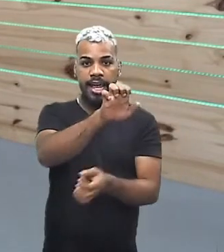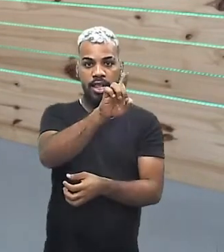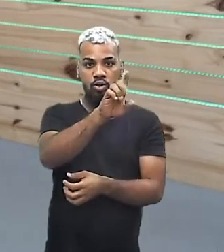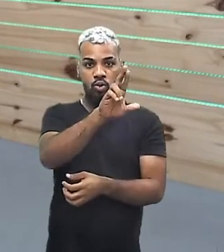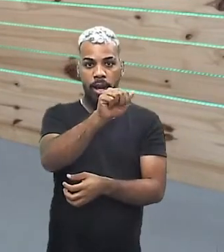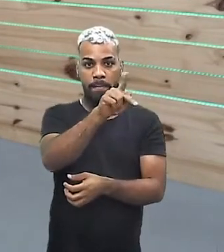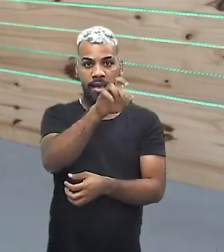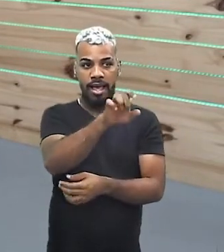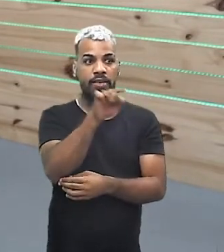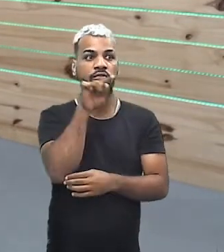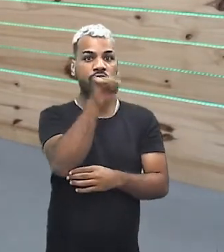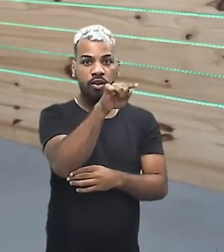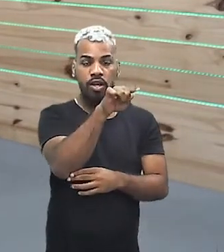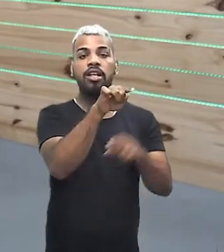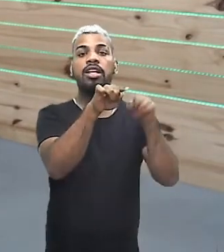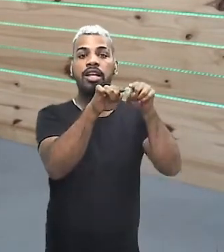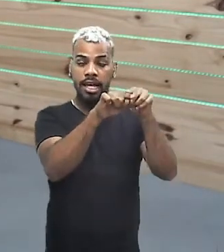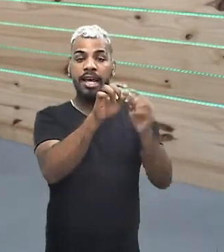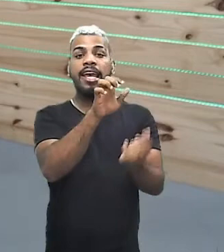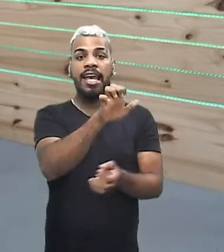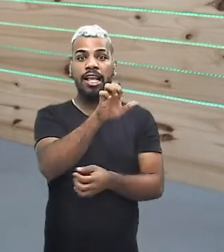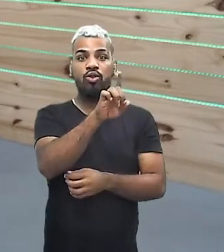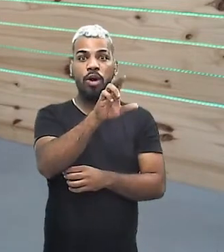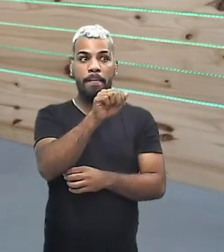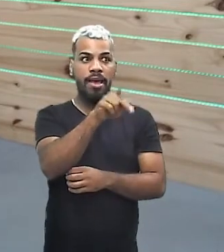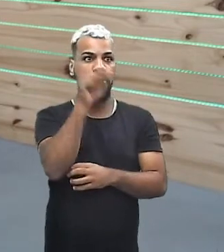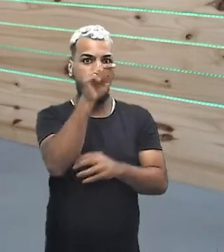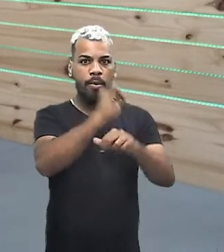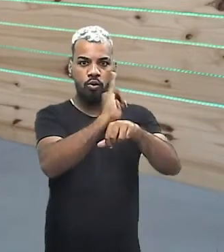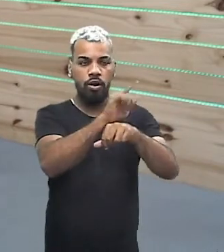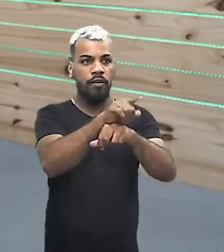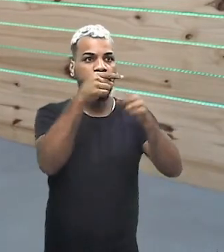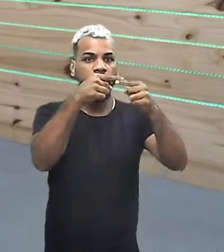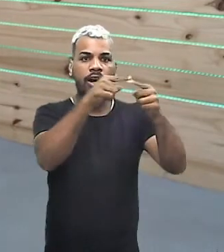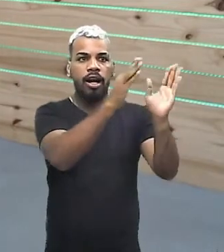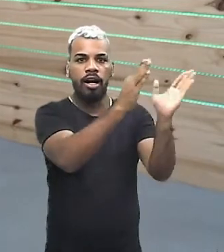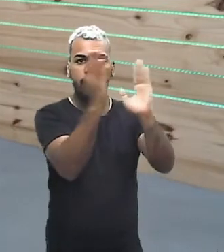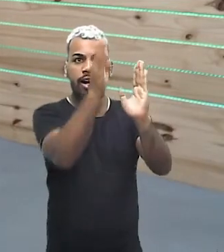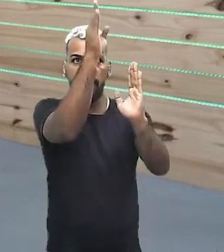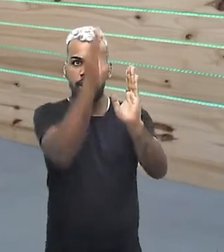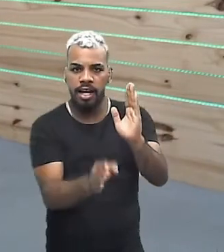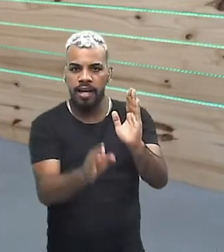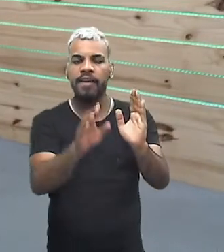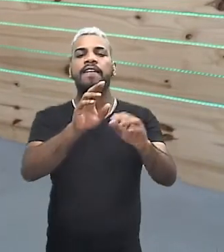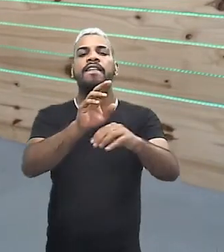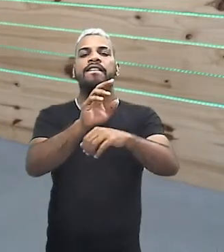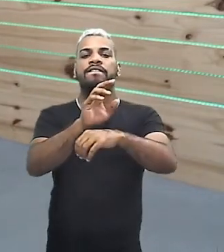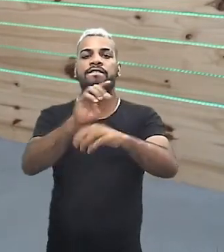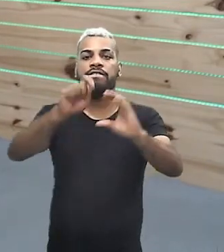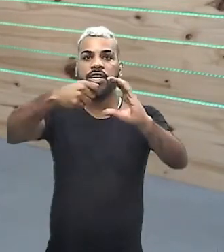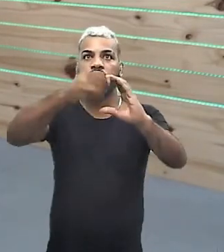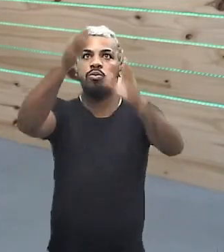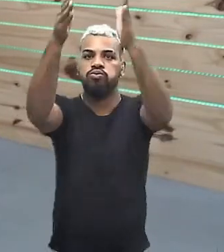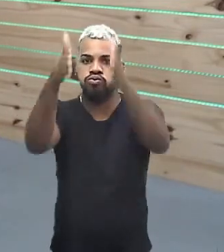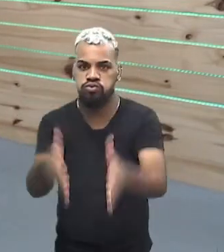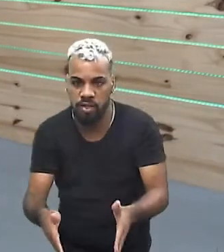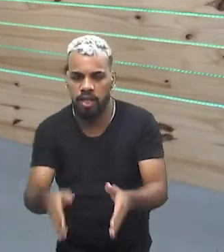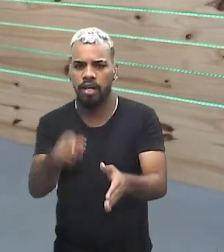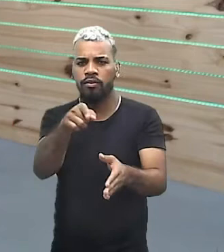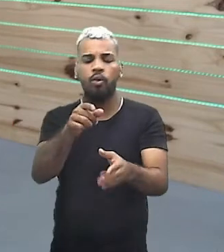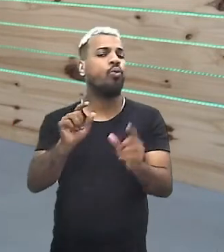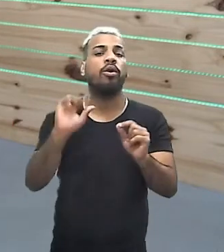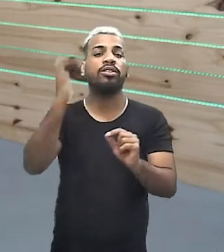entra no canal oficial do educape aí você vai na aba vídeos agora você entra na aba vídeos aí o que é que vai acontecer